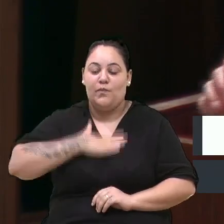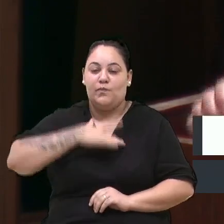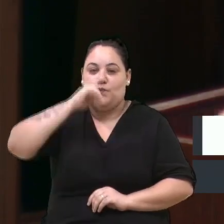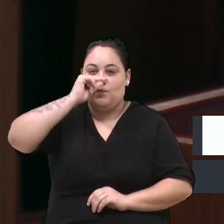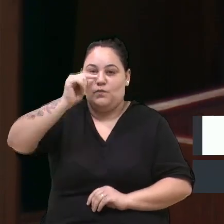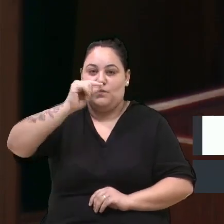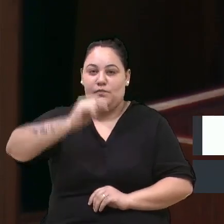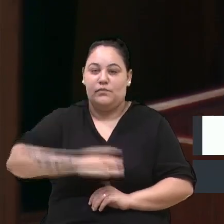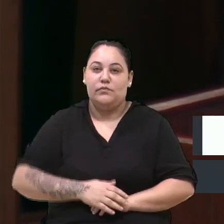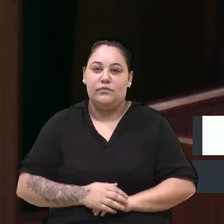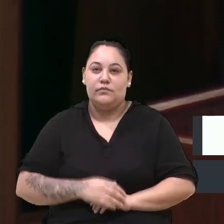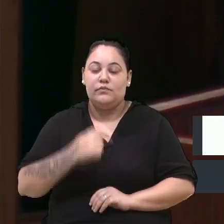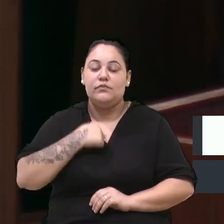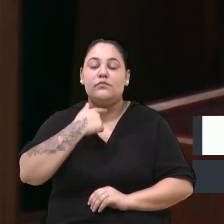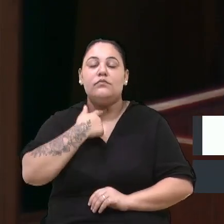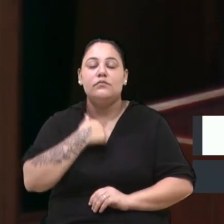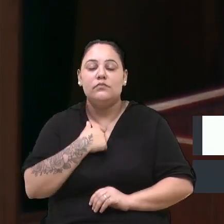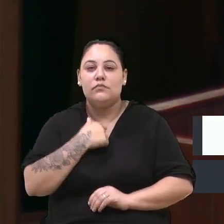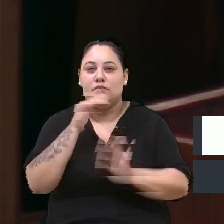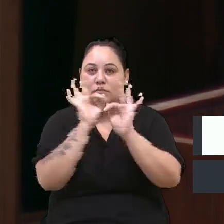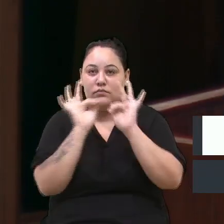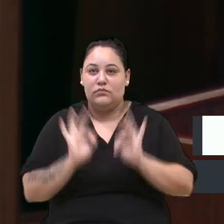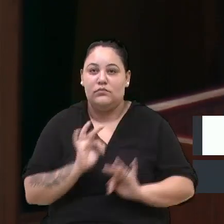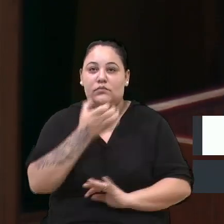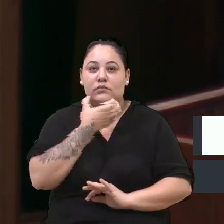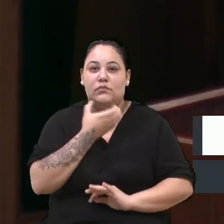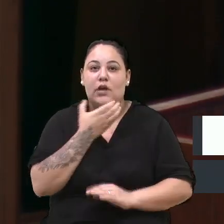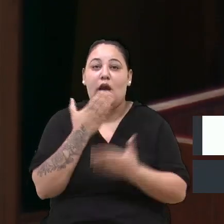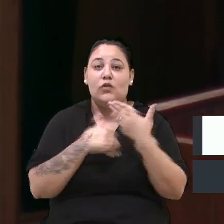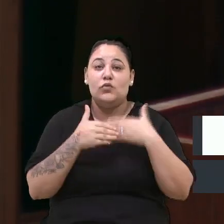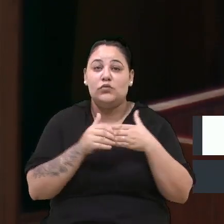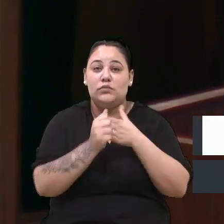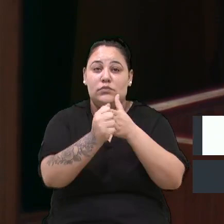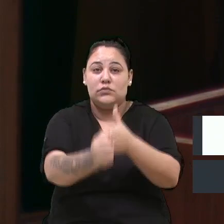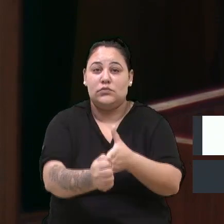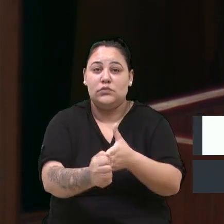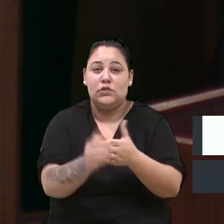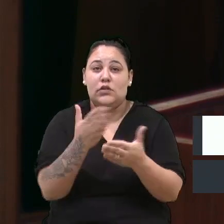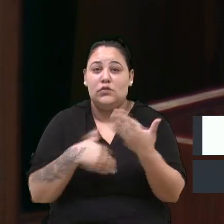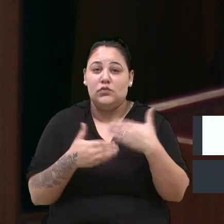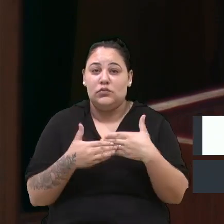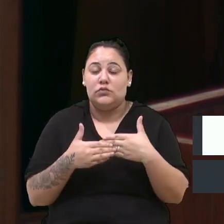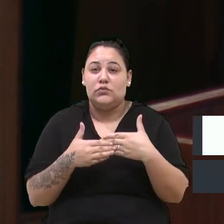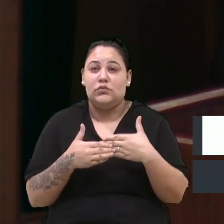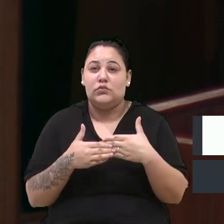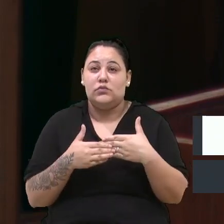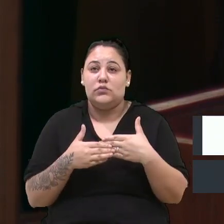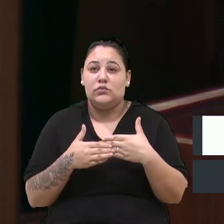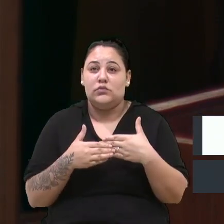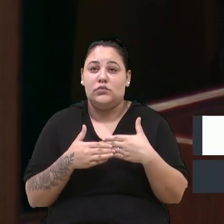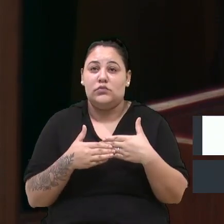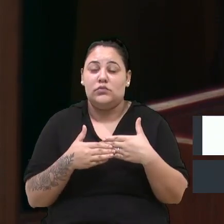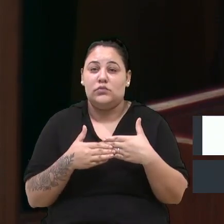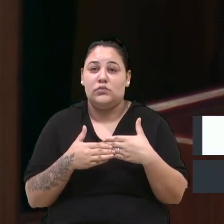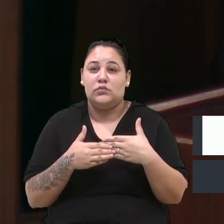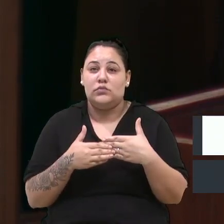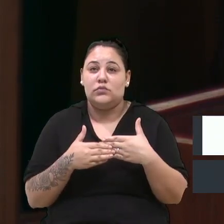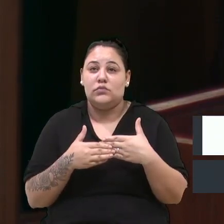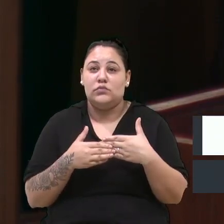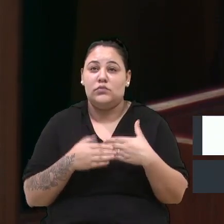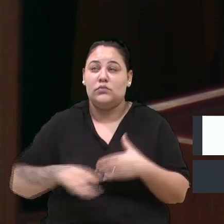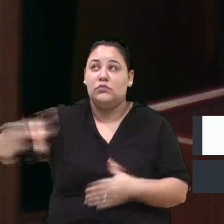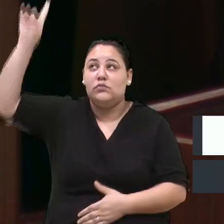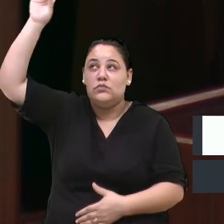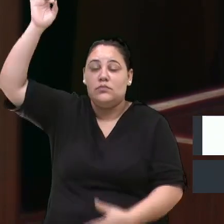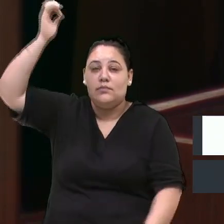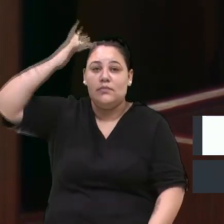Quero desejar um Feliz Natal a todos que me acompanham, a todos que me seguem. Uma bênção do Papai do Céu para todas